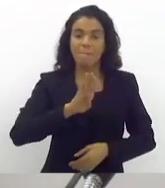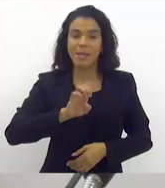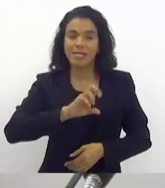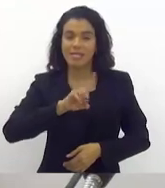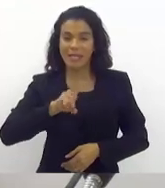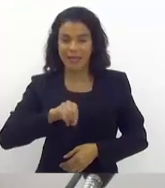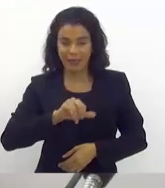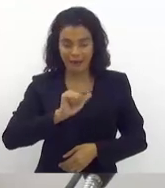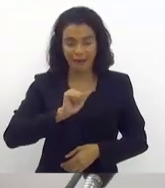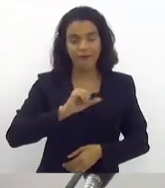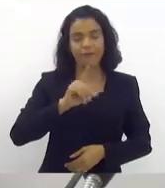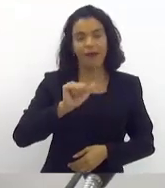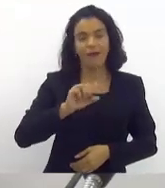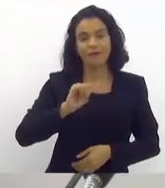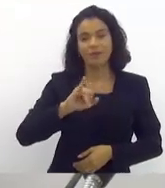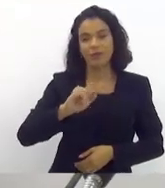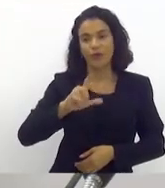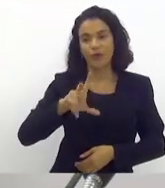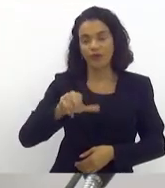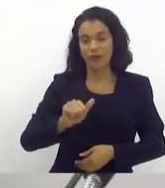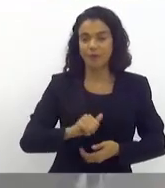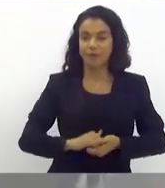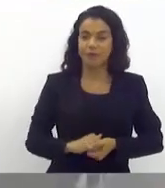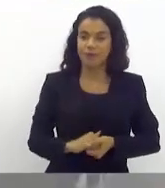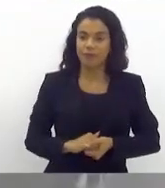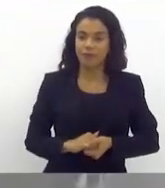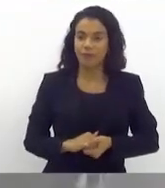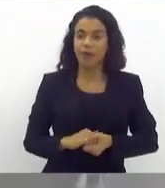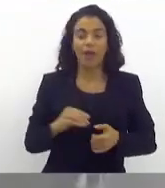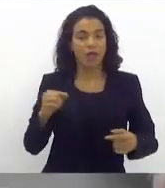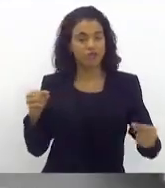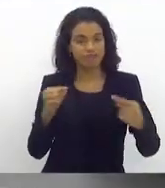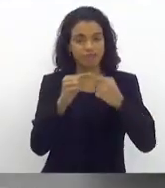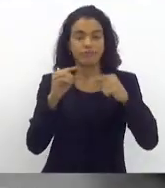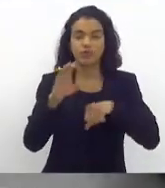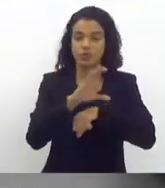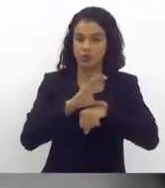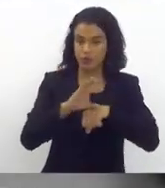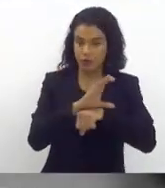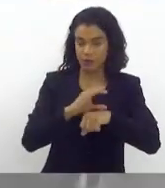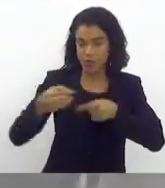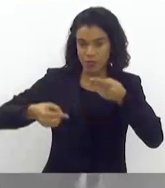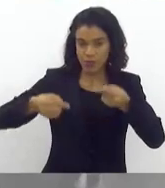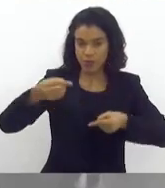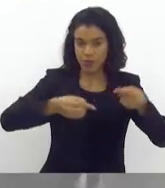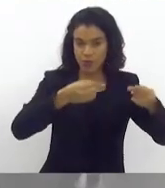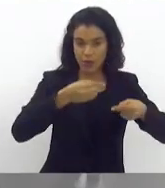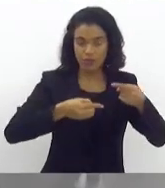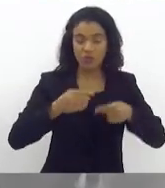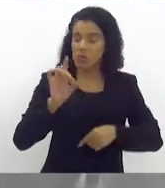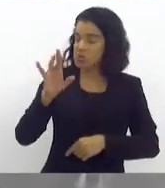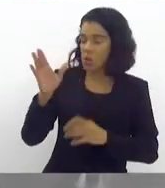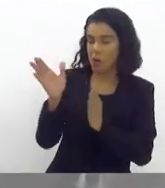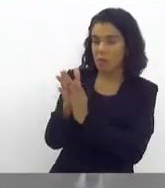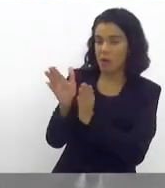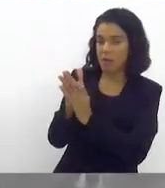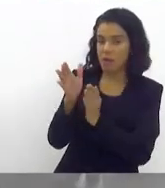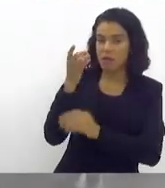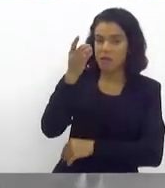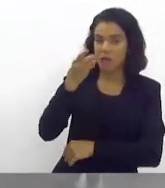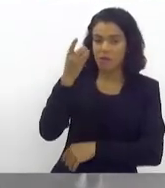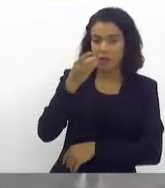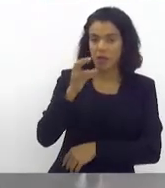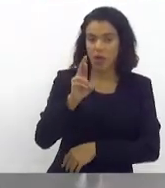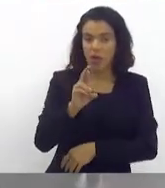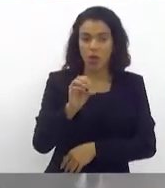outras providências. Para aparecer, deputada Verônica. É pela constitucionalidade, presidente. Em discussão. Só parabenizar o deputado Rodrigo